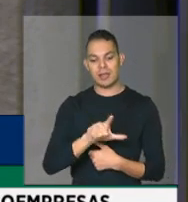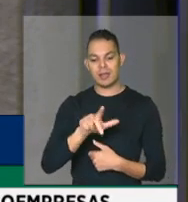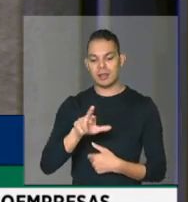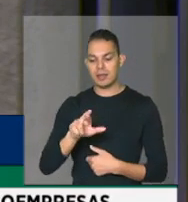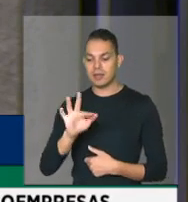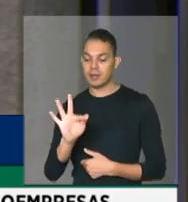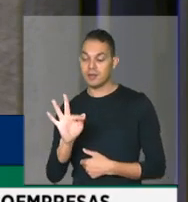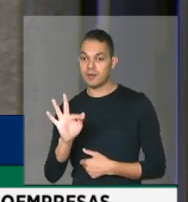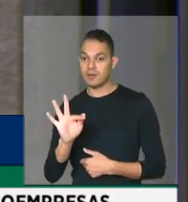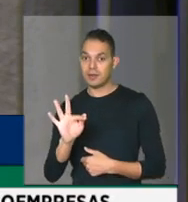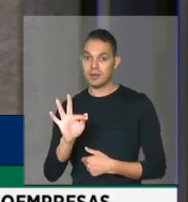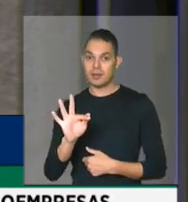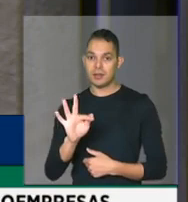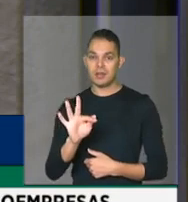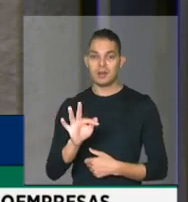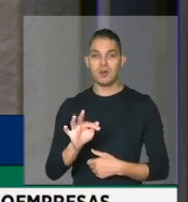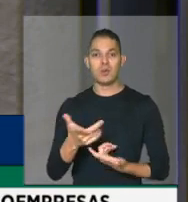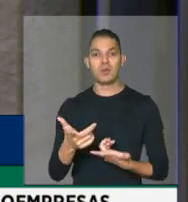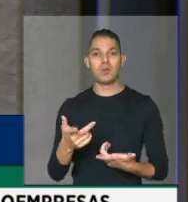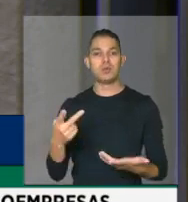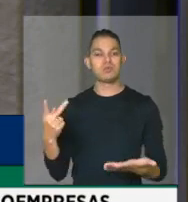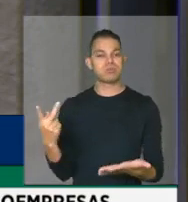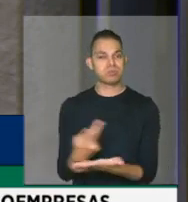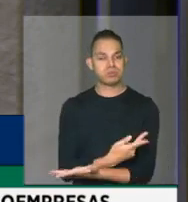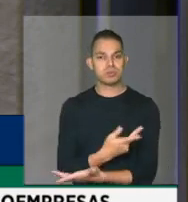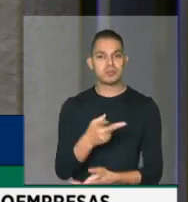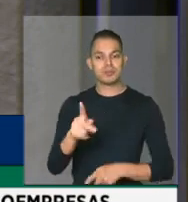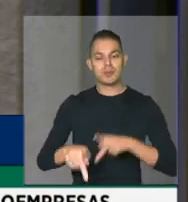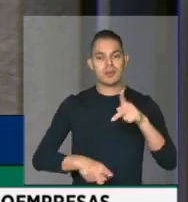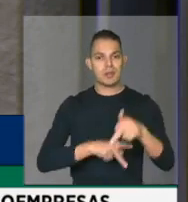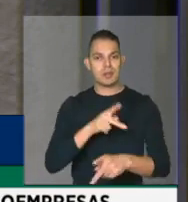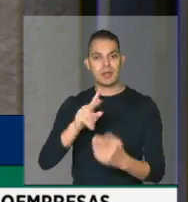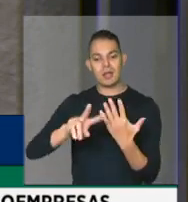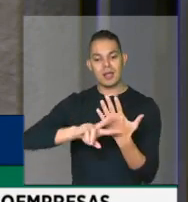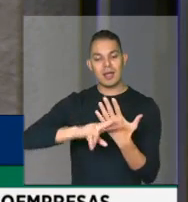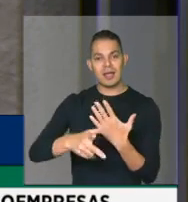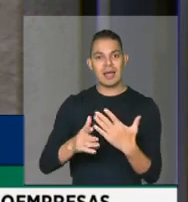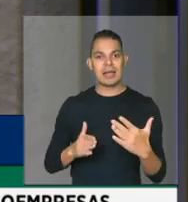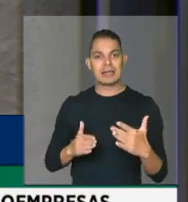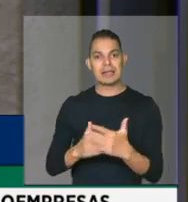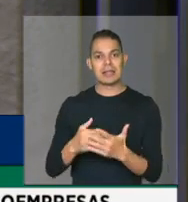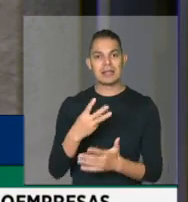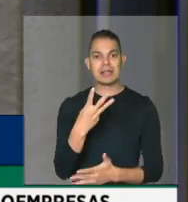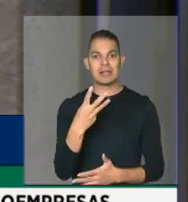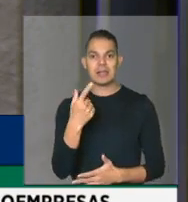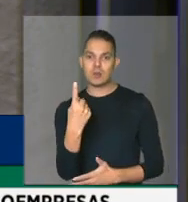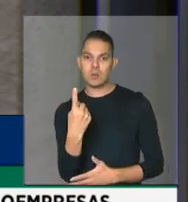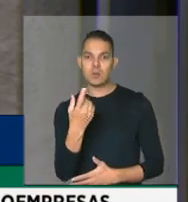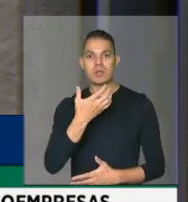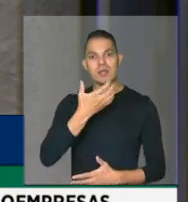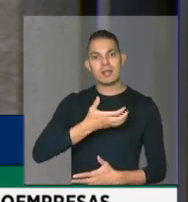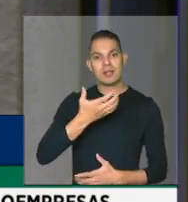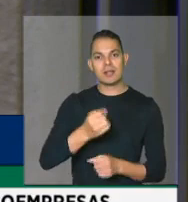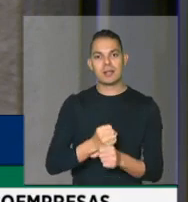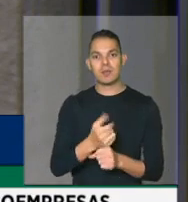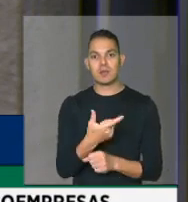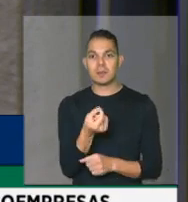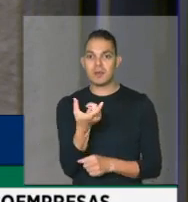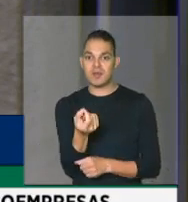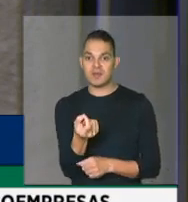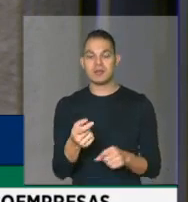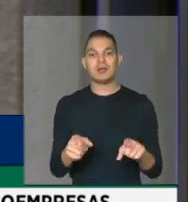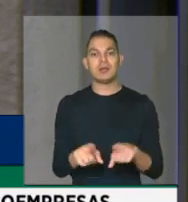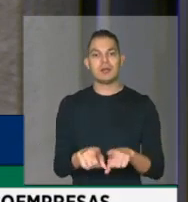LRF, a ocorrência do estado de calamidade pública, com efeitos até 31 de dezembro de 2020. Ainda devemos nos ater